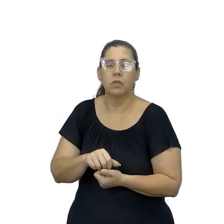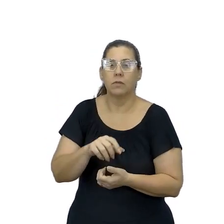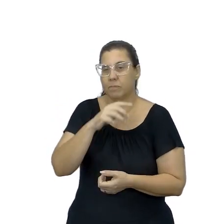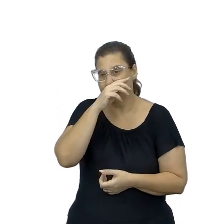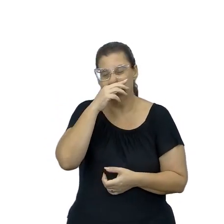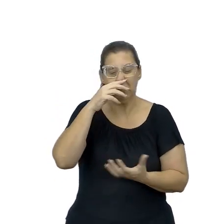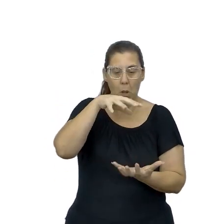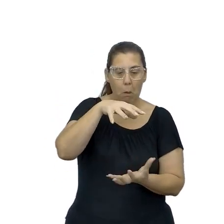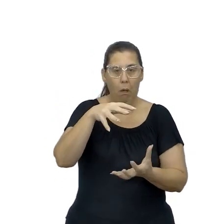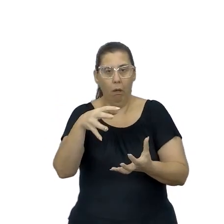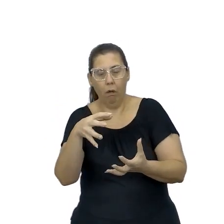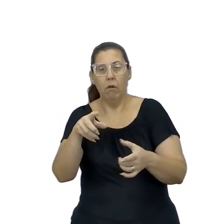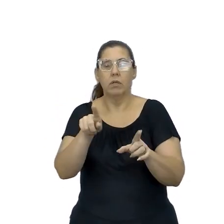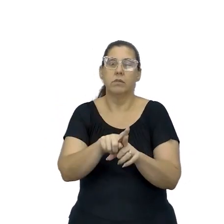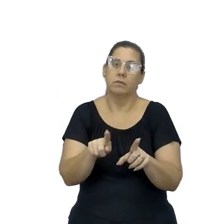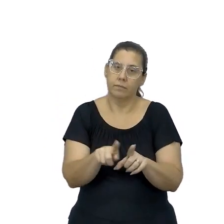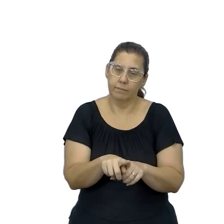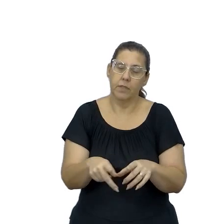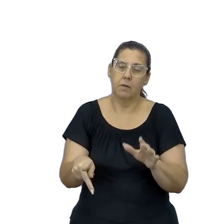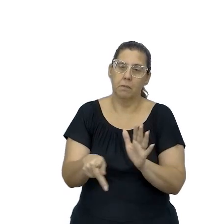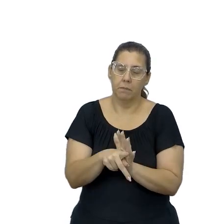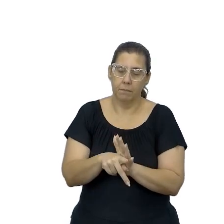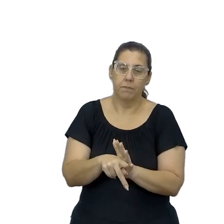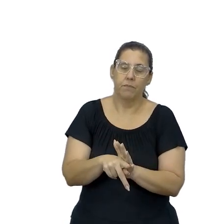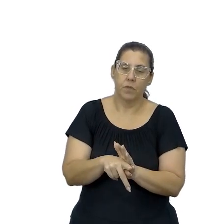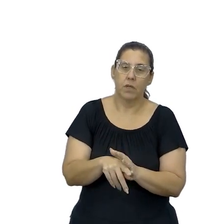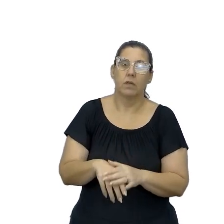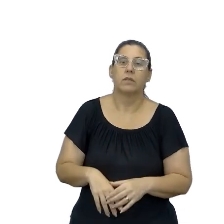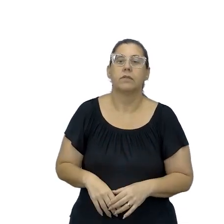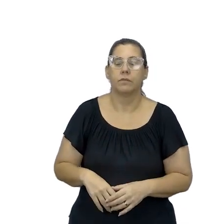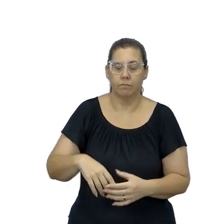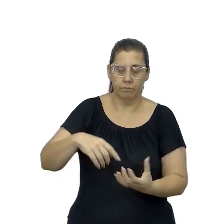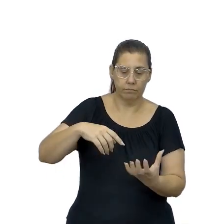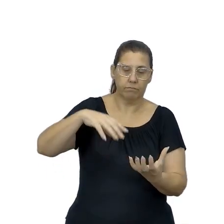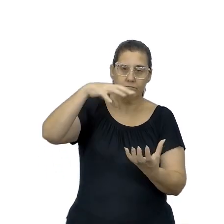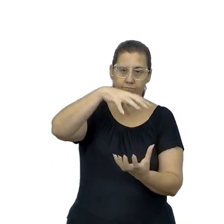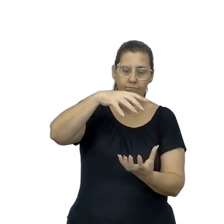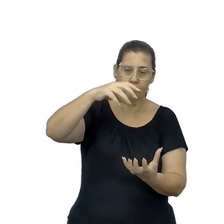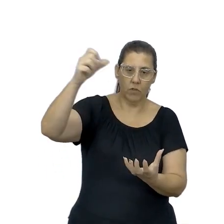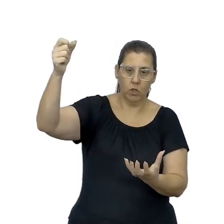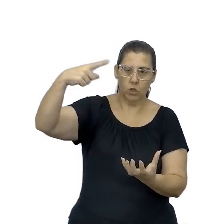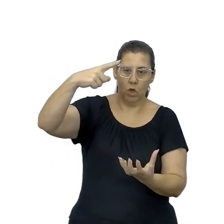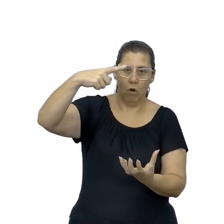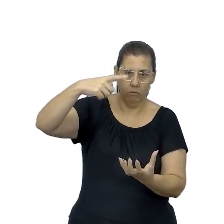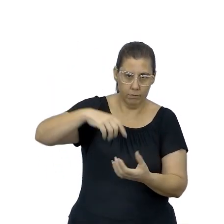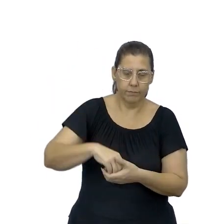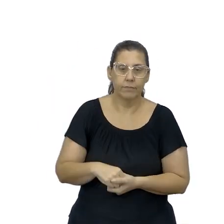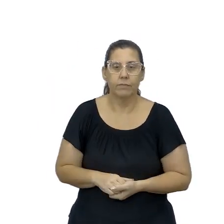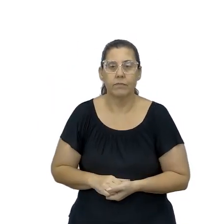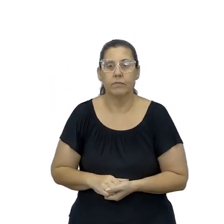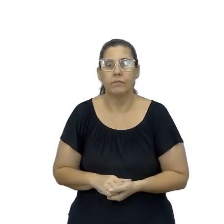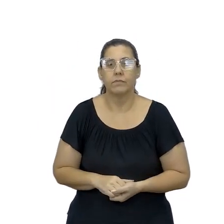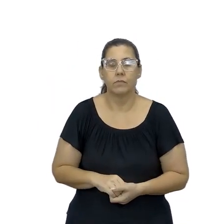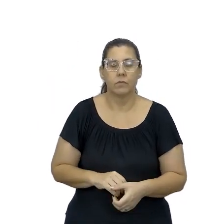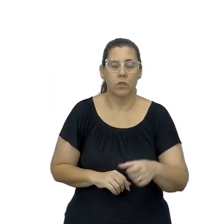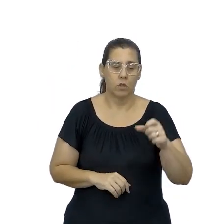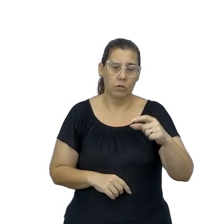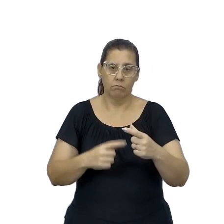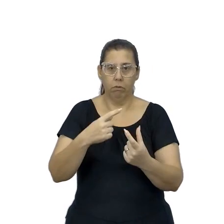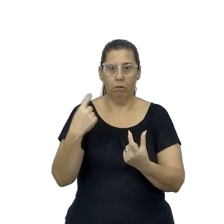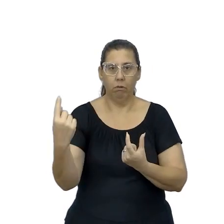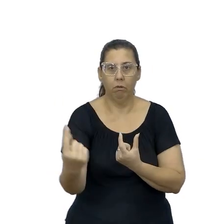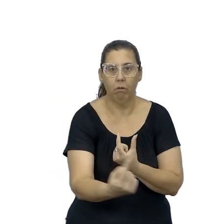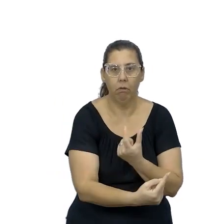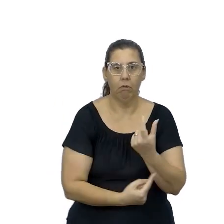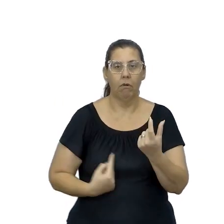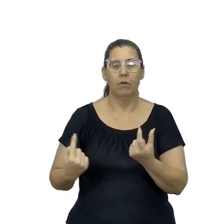de seu eixo de rotação em relação ao plano de sua órbita em torno do Sol originam eventos como as mudanças na